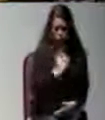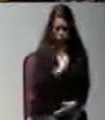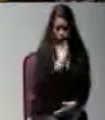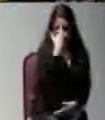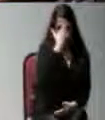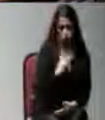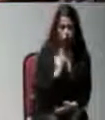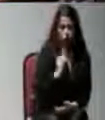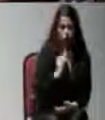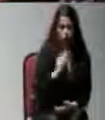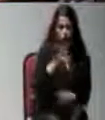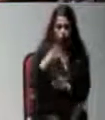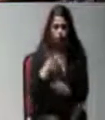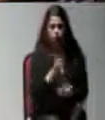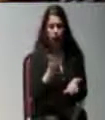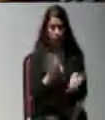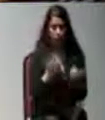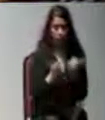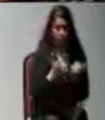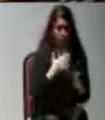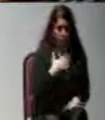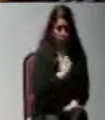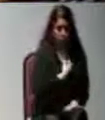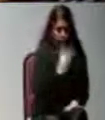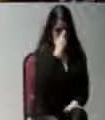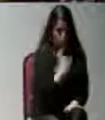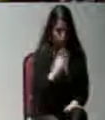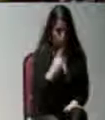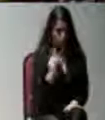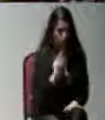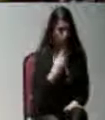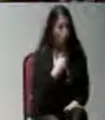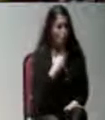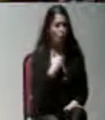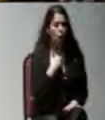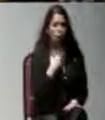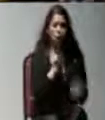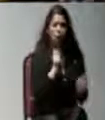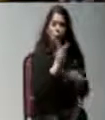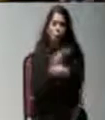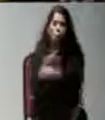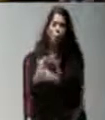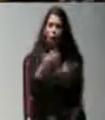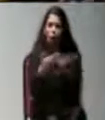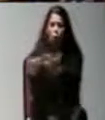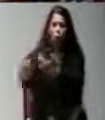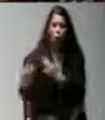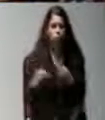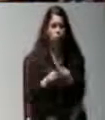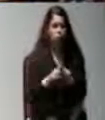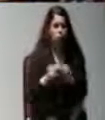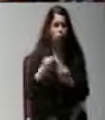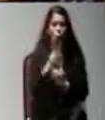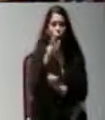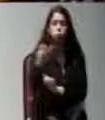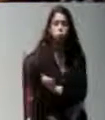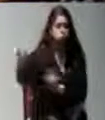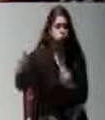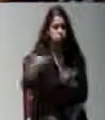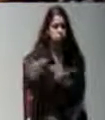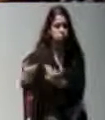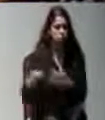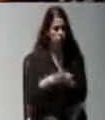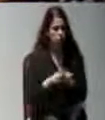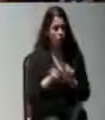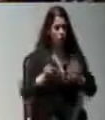minha existência não é apenas minha e pode ser encontrada fora de mim. Esse conjunto de relações que precedem